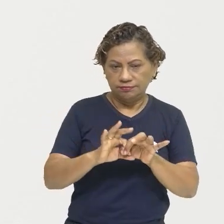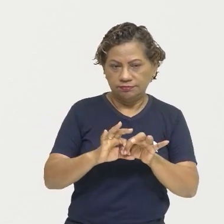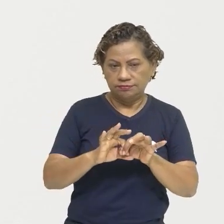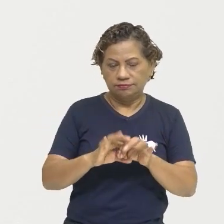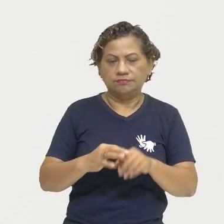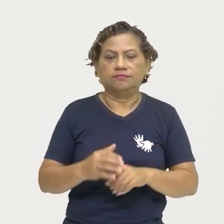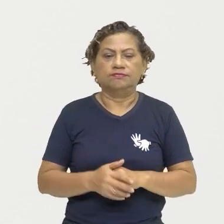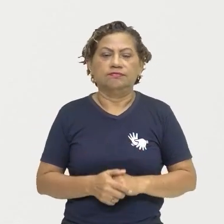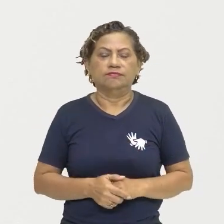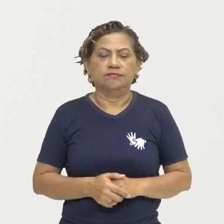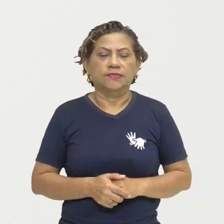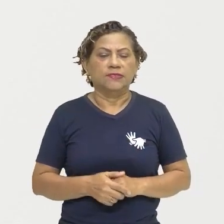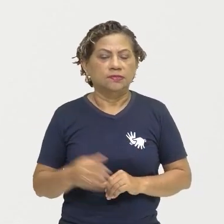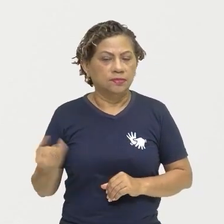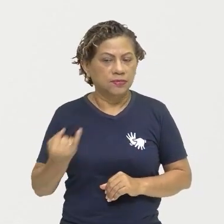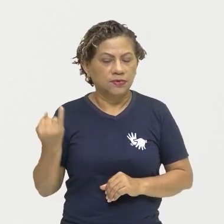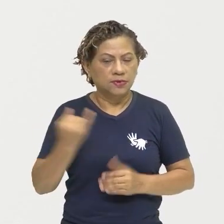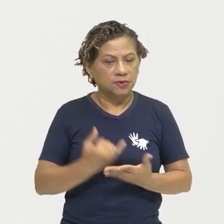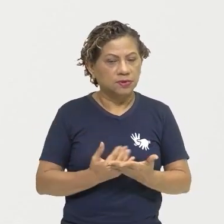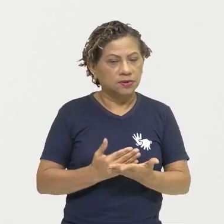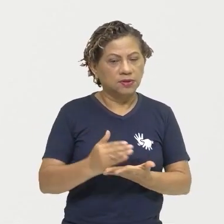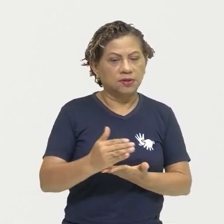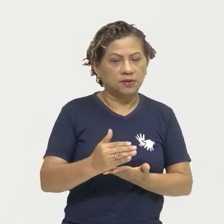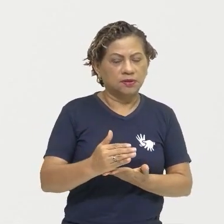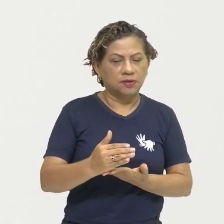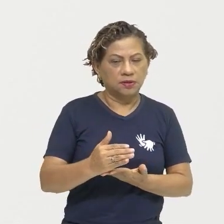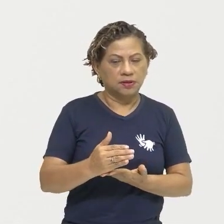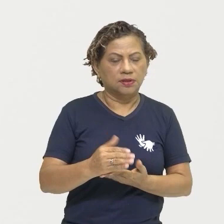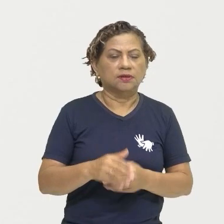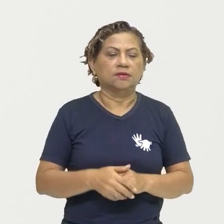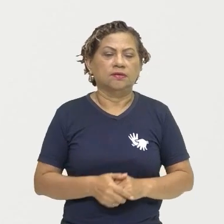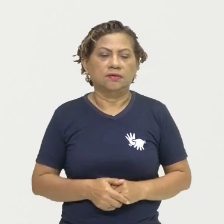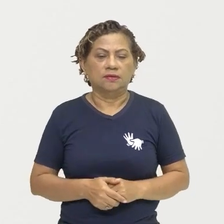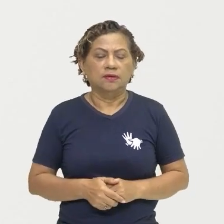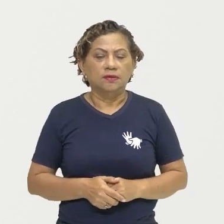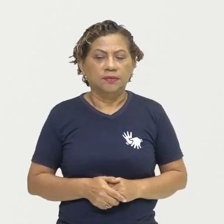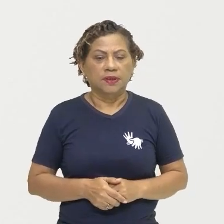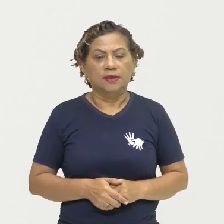são introduzidas, iniciadas por uma das conjunções